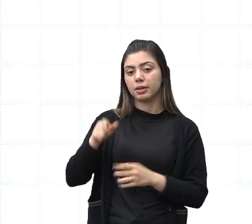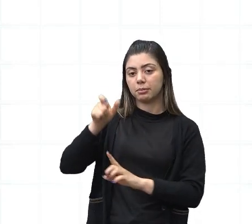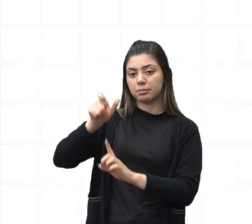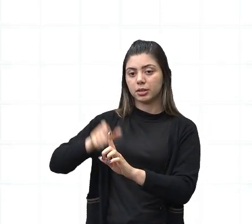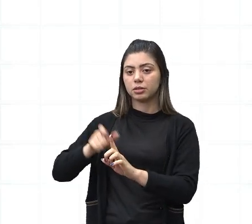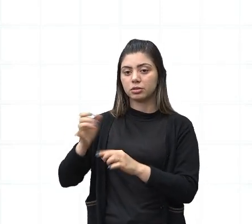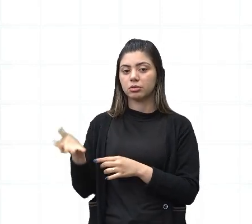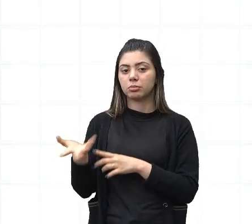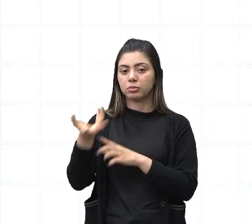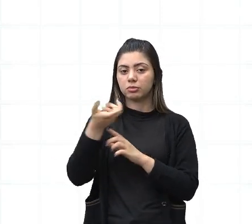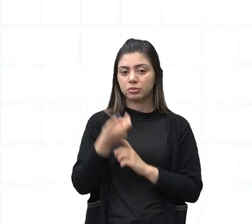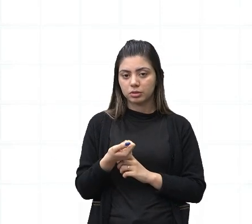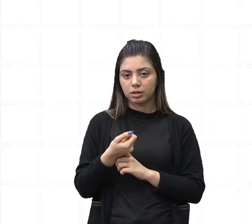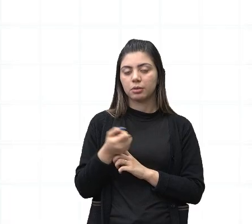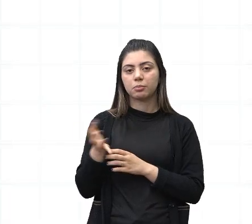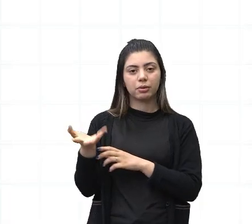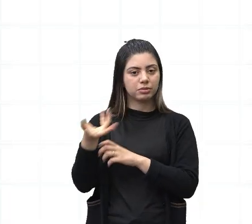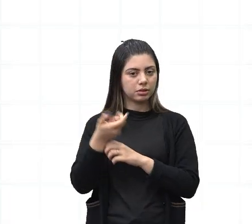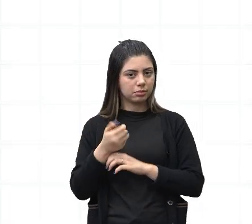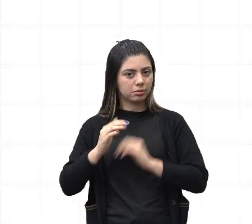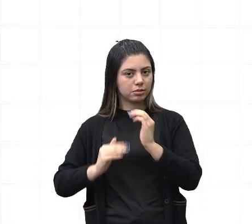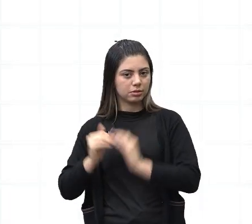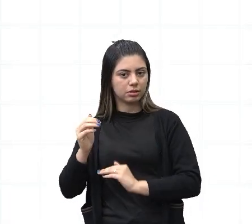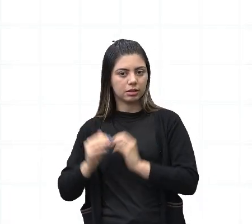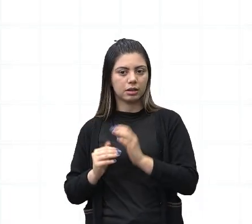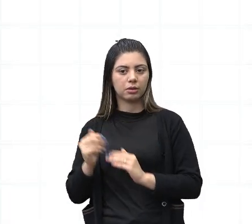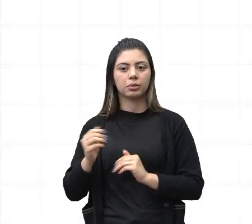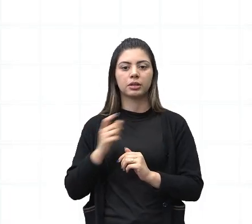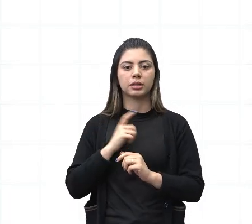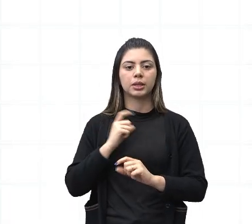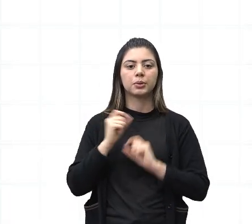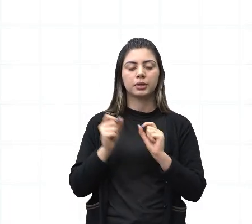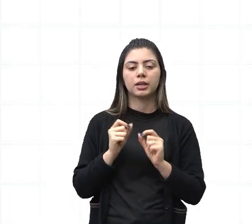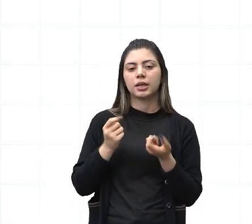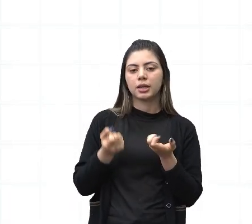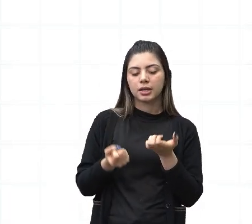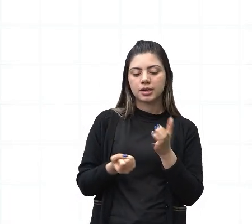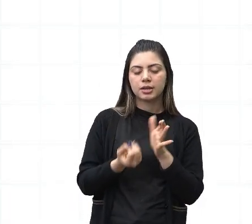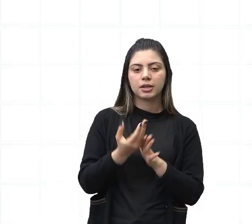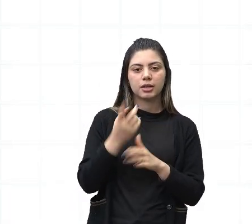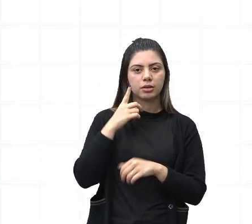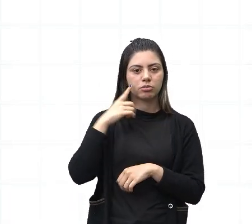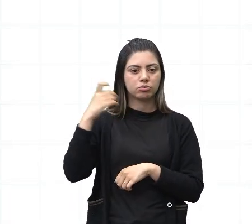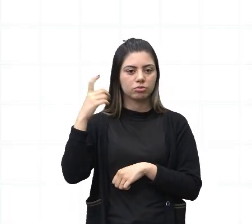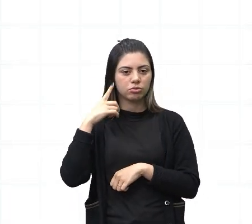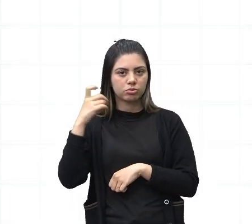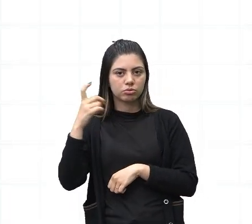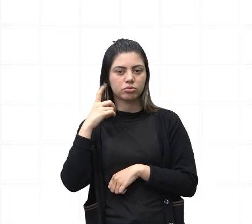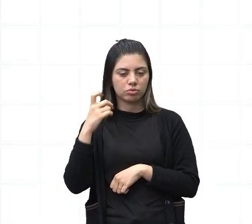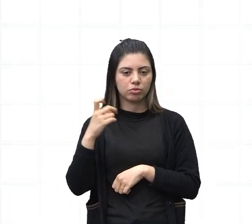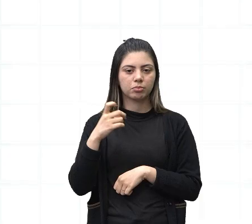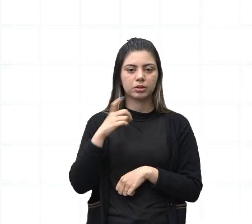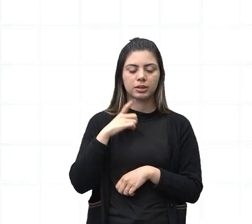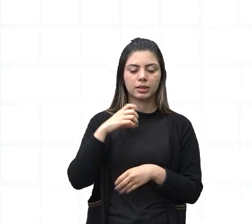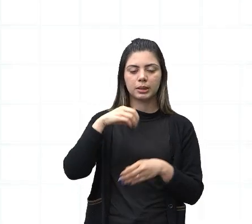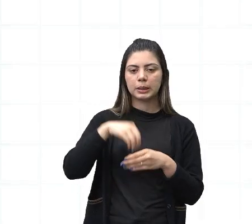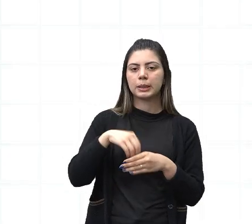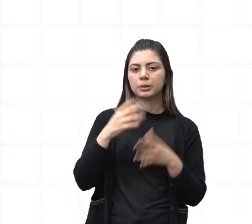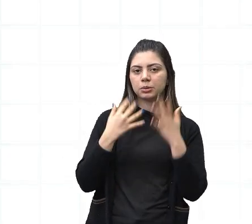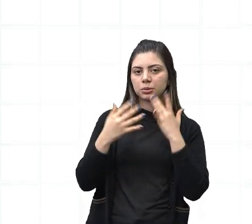que compõe e faz funcionar os ruídos e sons de um